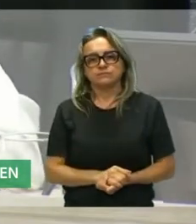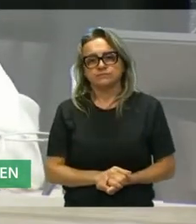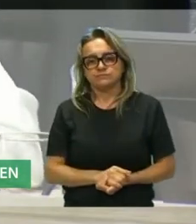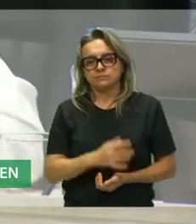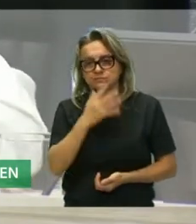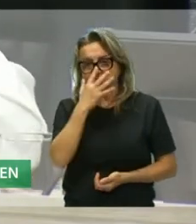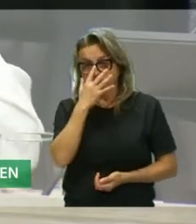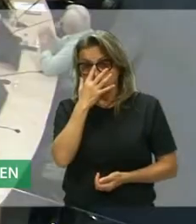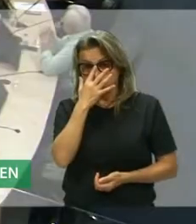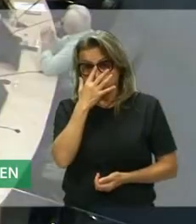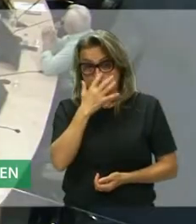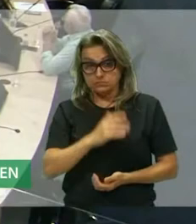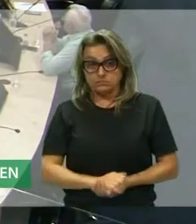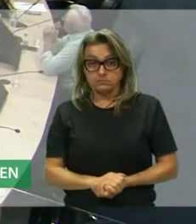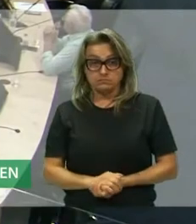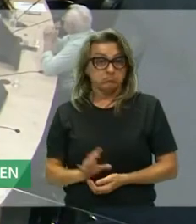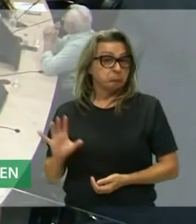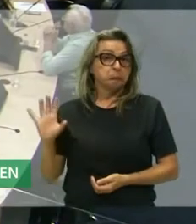já começamos. Nem previsão?